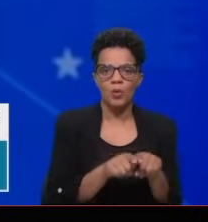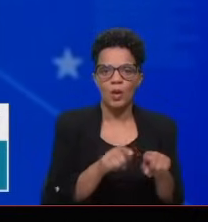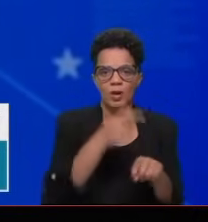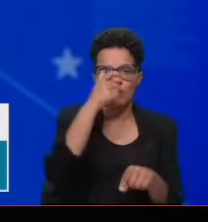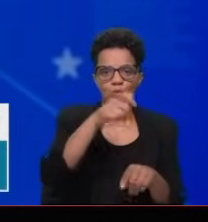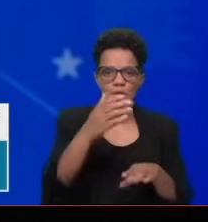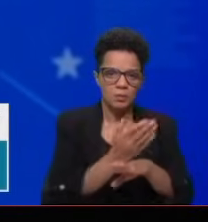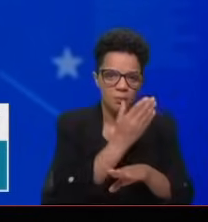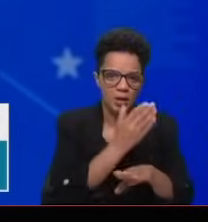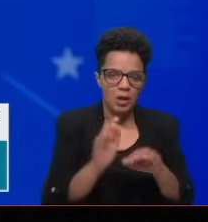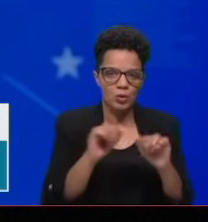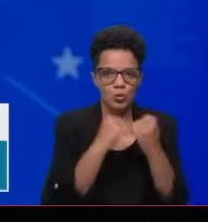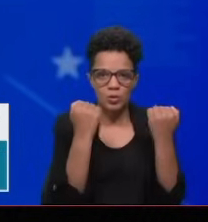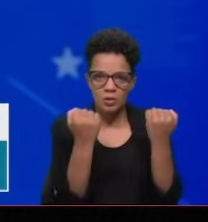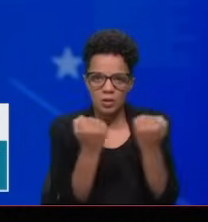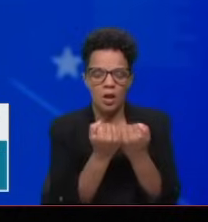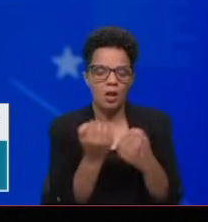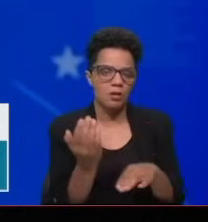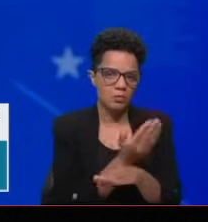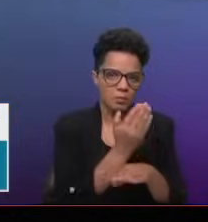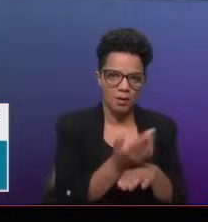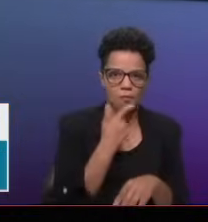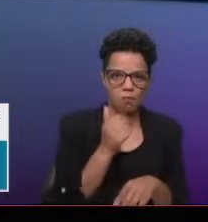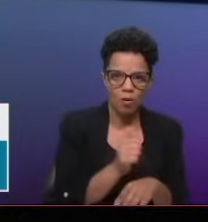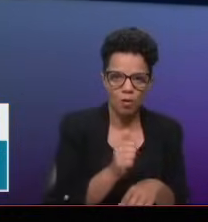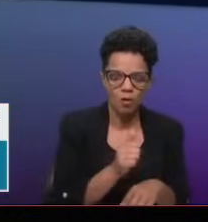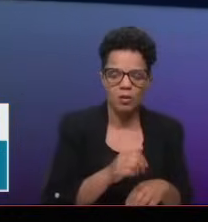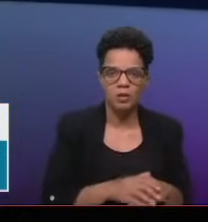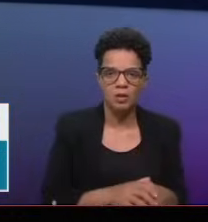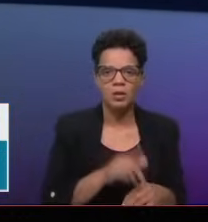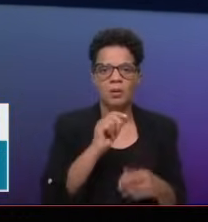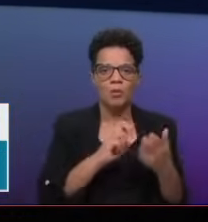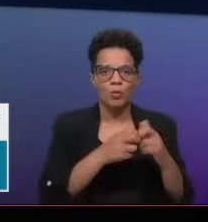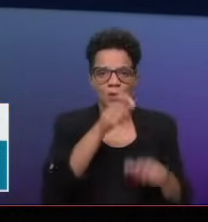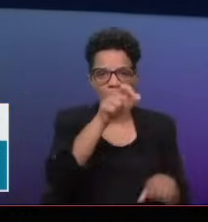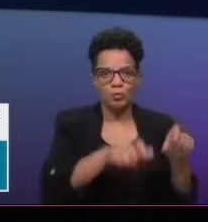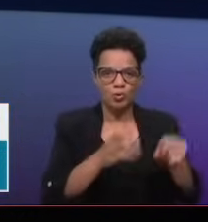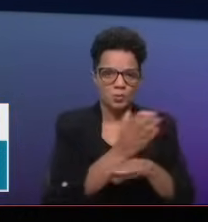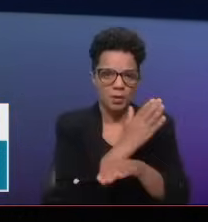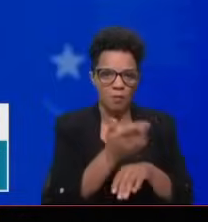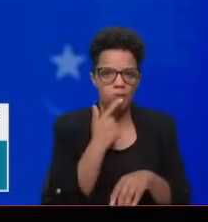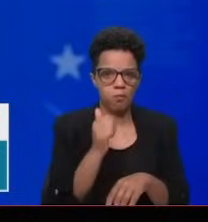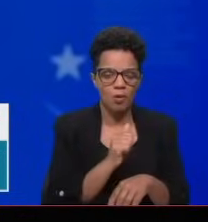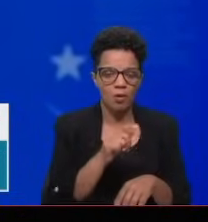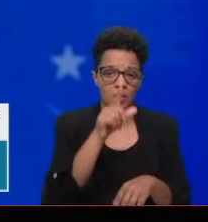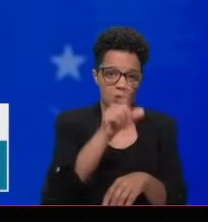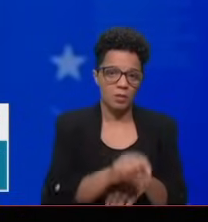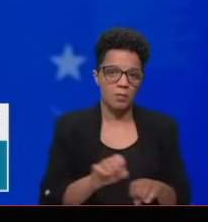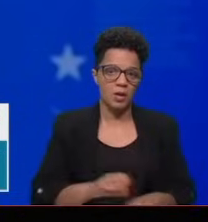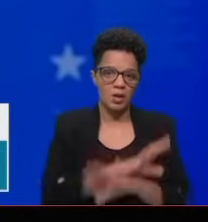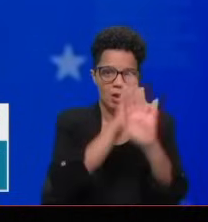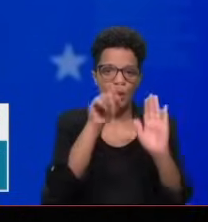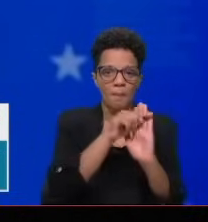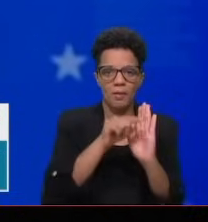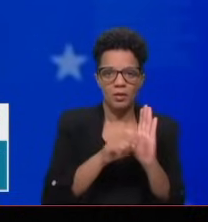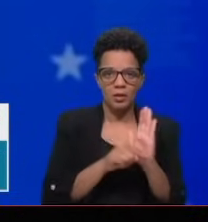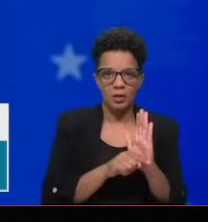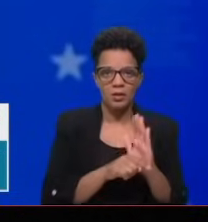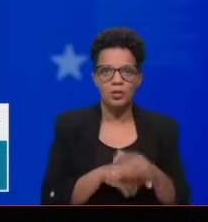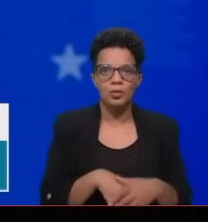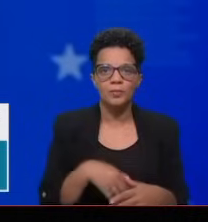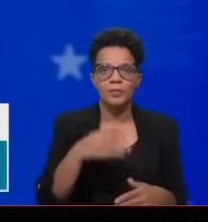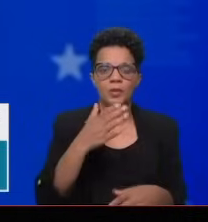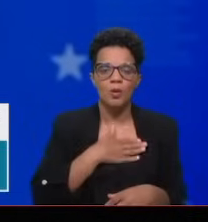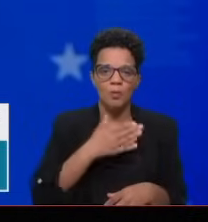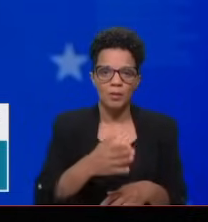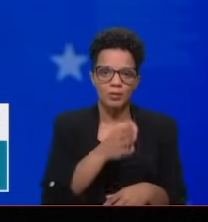podemos separar a parte social não podemos separar o os aent medas nomeadamente o pass Ferroviário